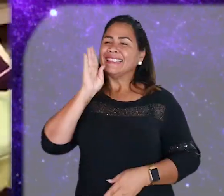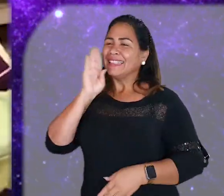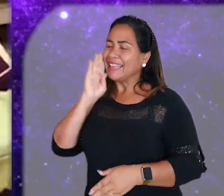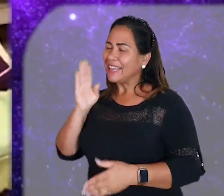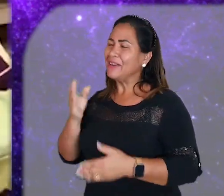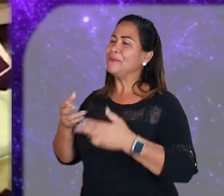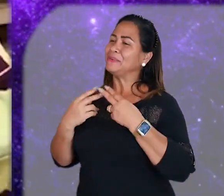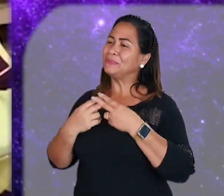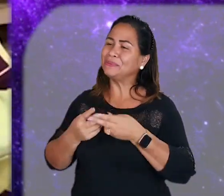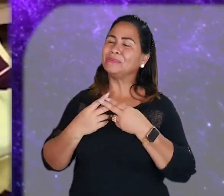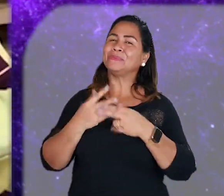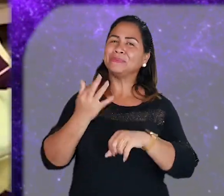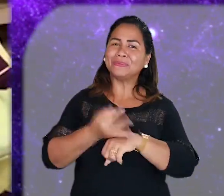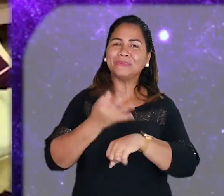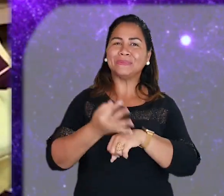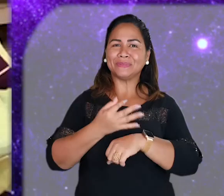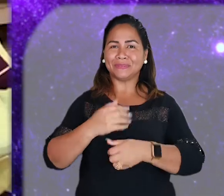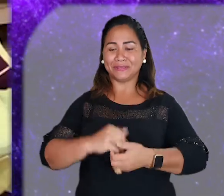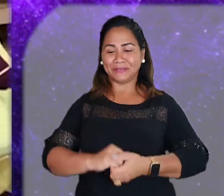legal